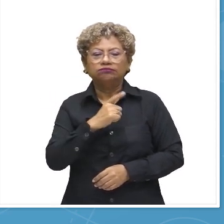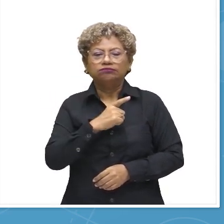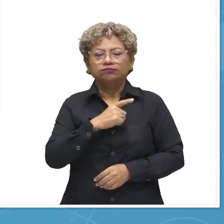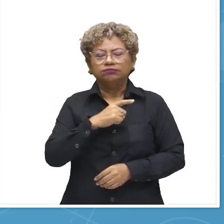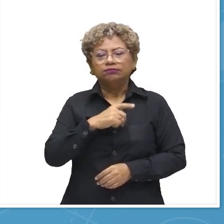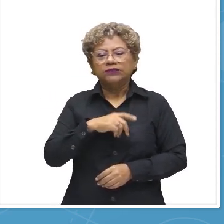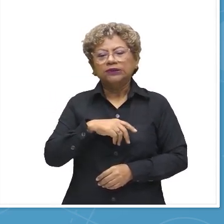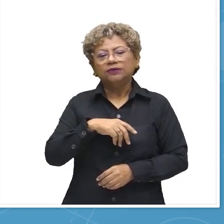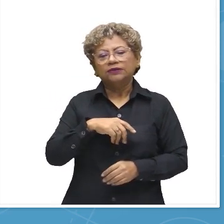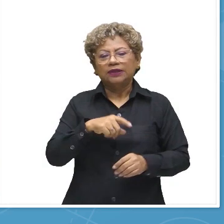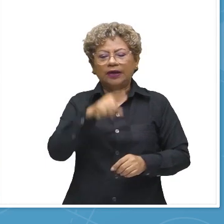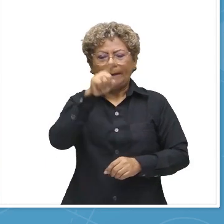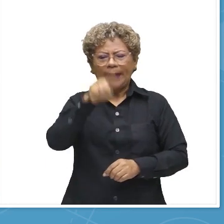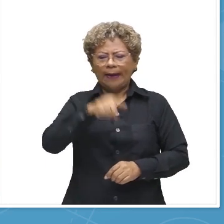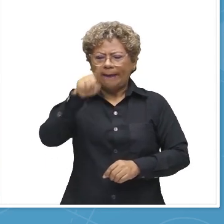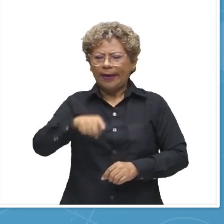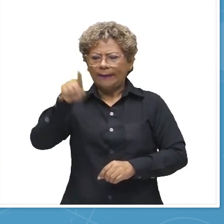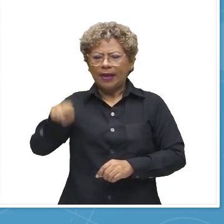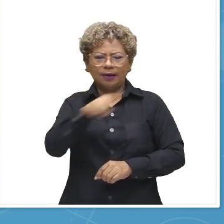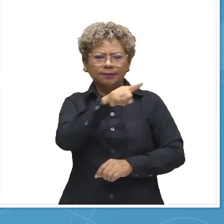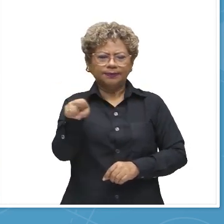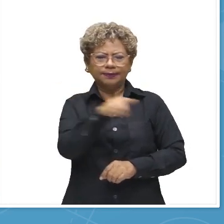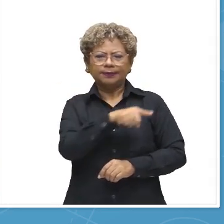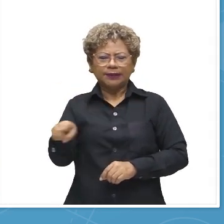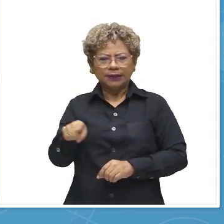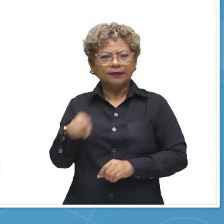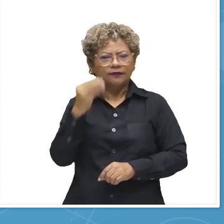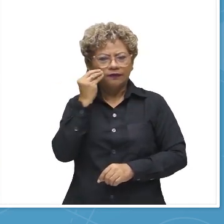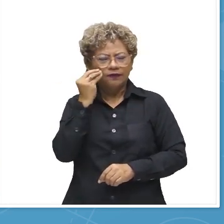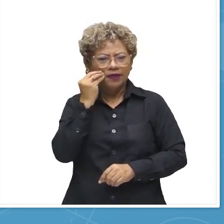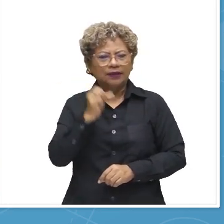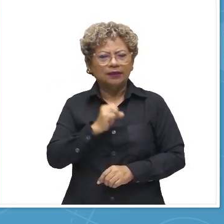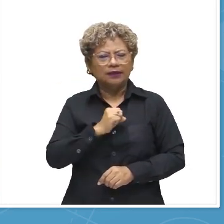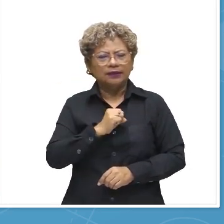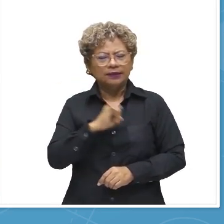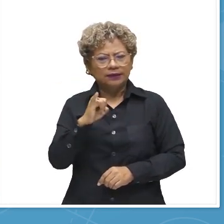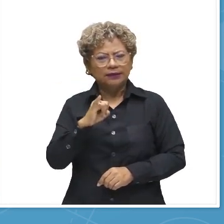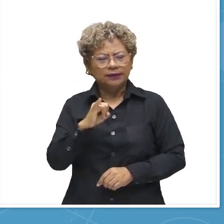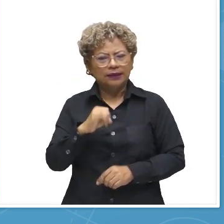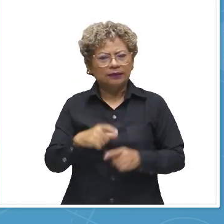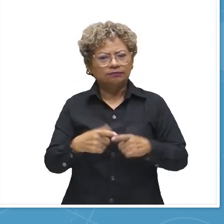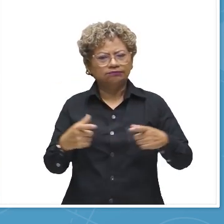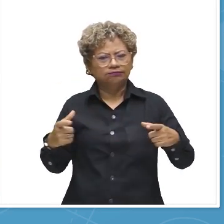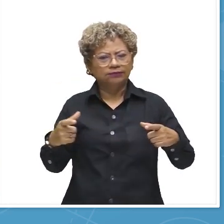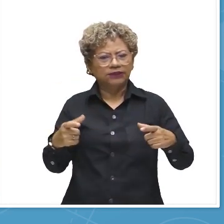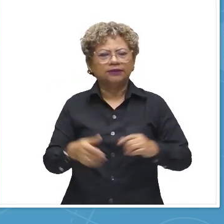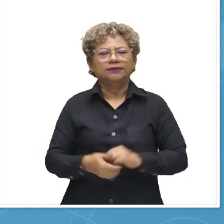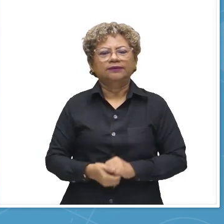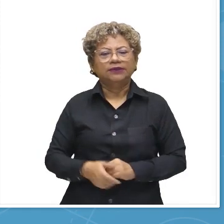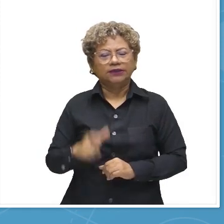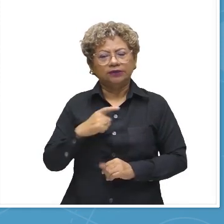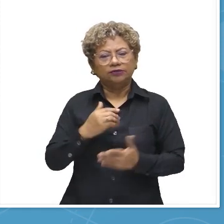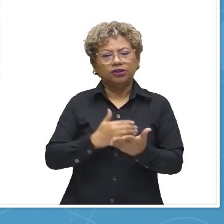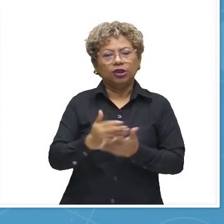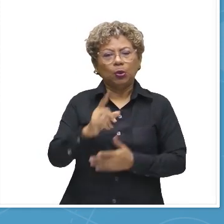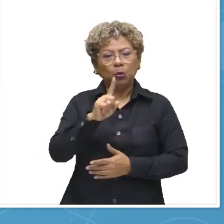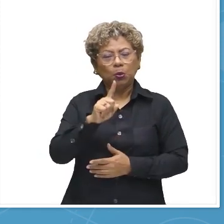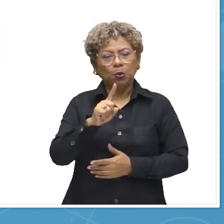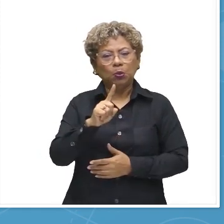imaginar que elas aumentem, né? Vejam, eu comecei com um quadradinho aqui, agora eu tenho 2 e agora